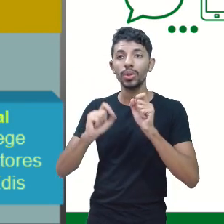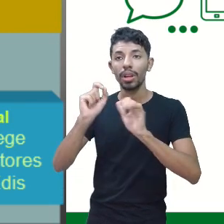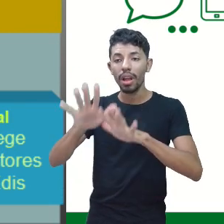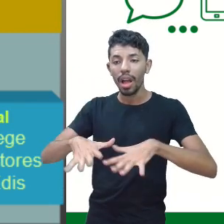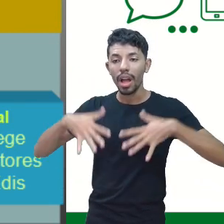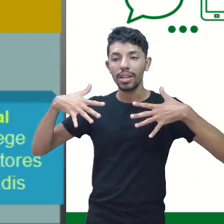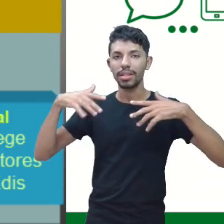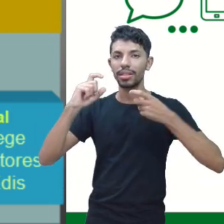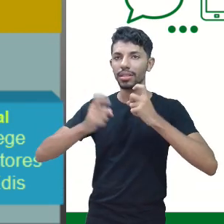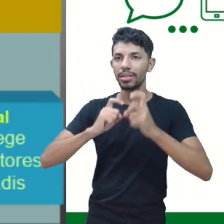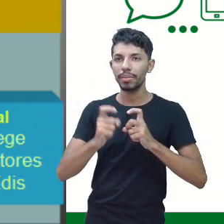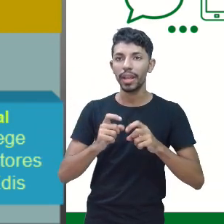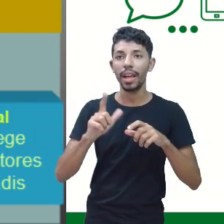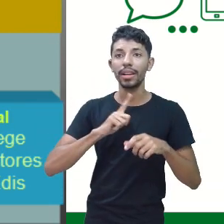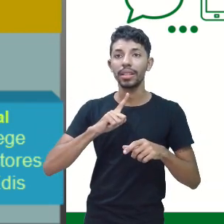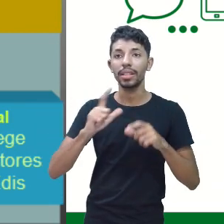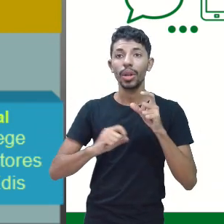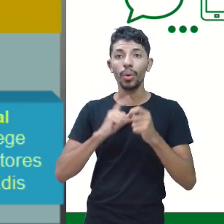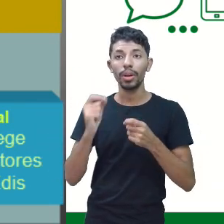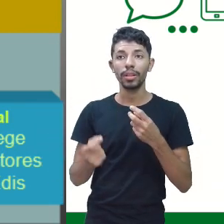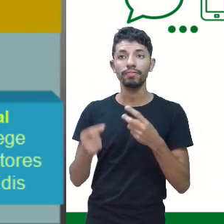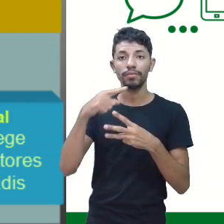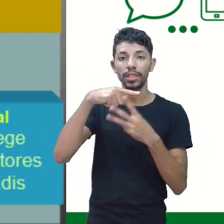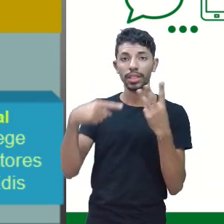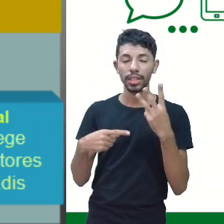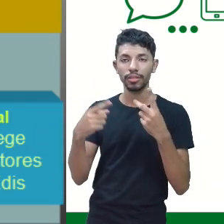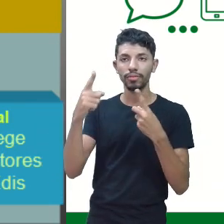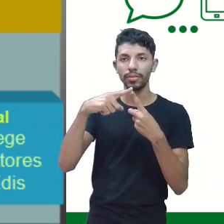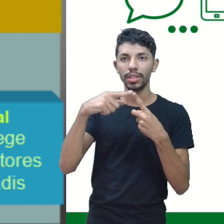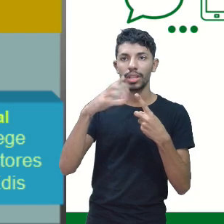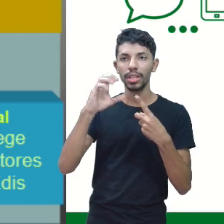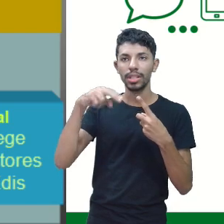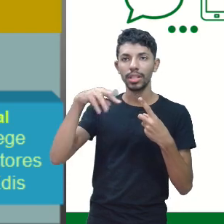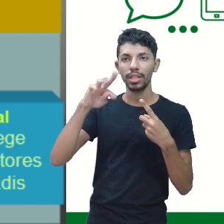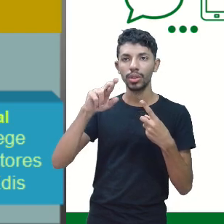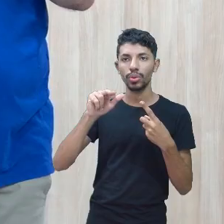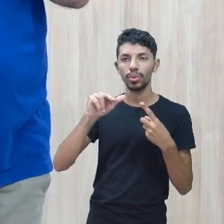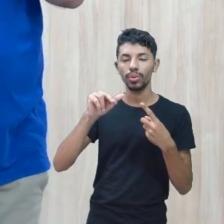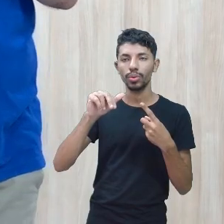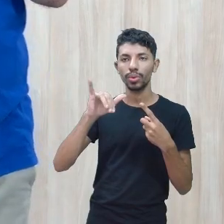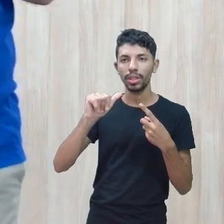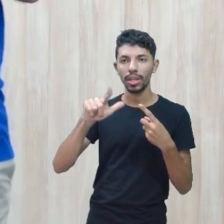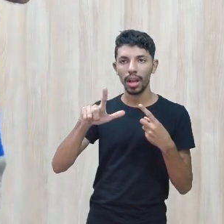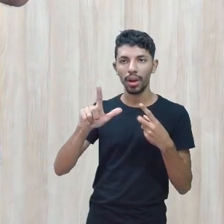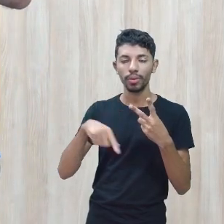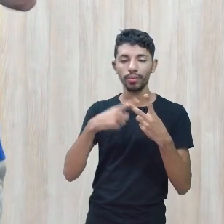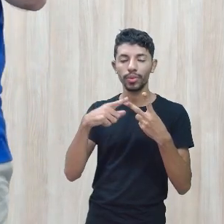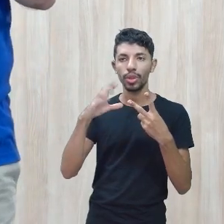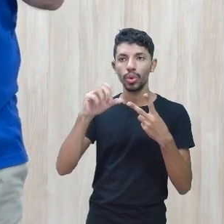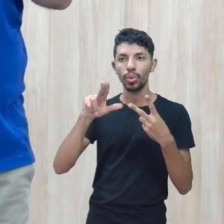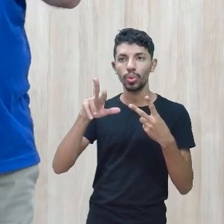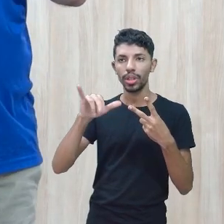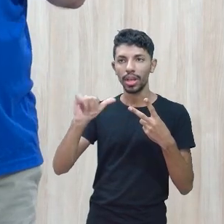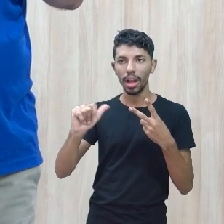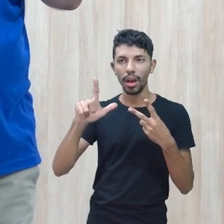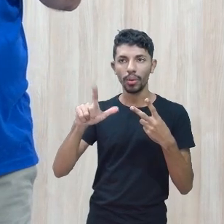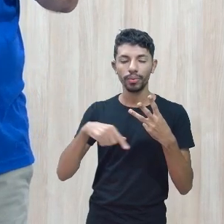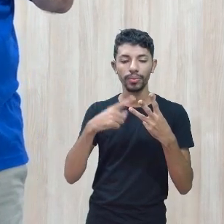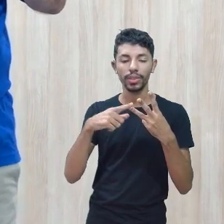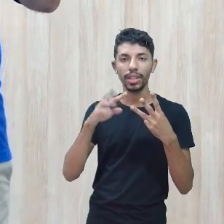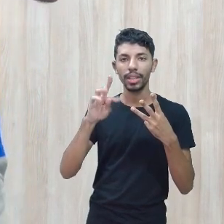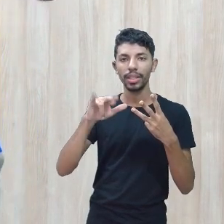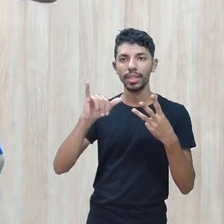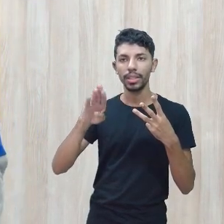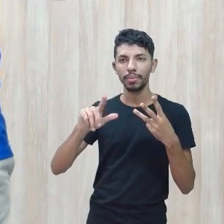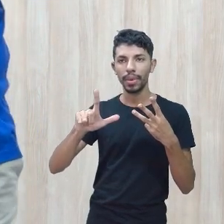tínhamos as assembleias centuriais, curiais e tribais. Né? O centurião era o membro do